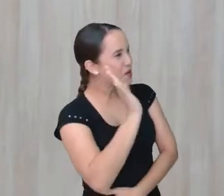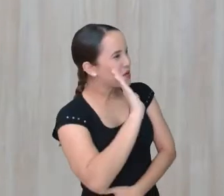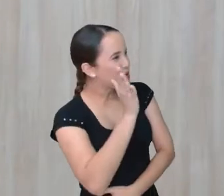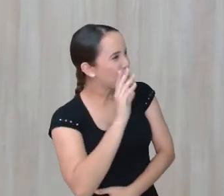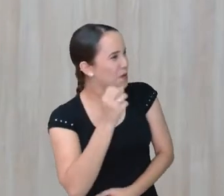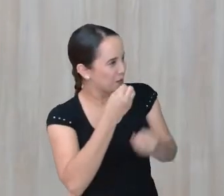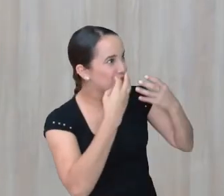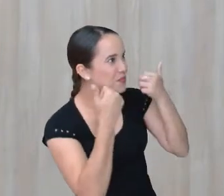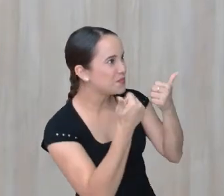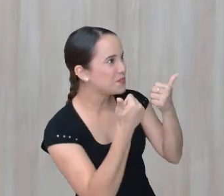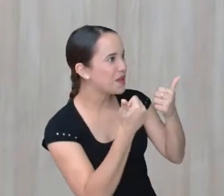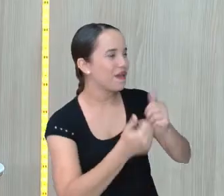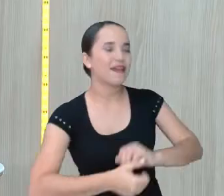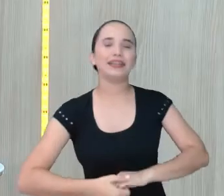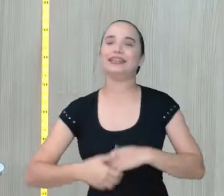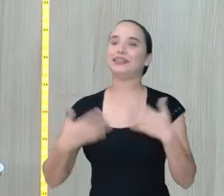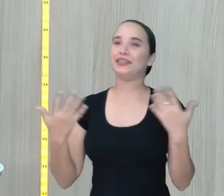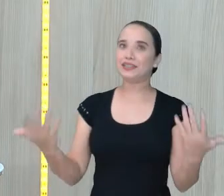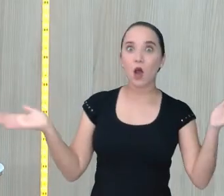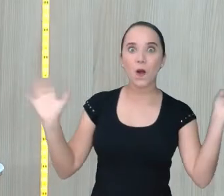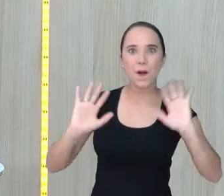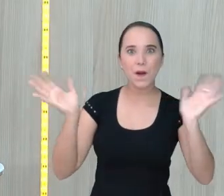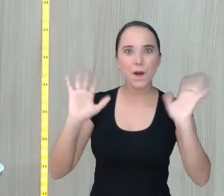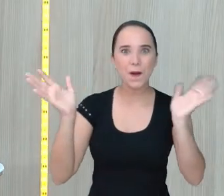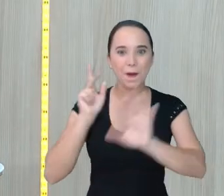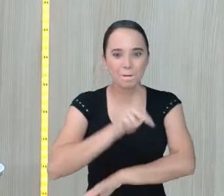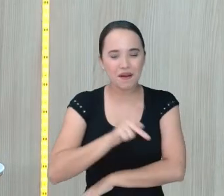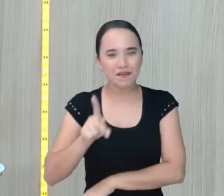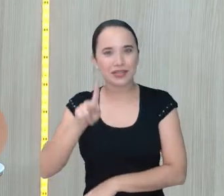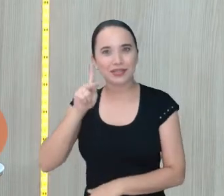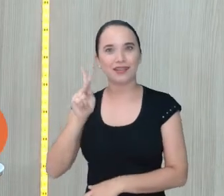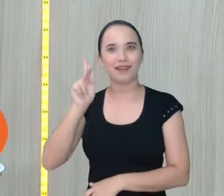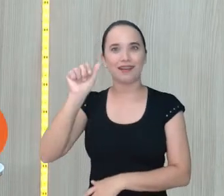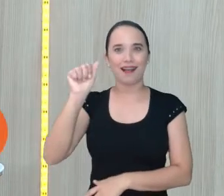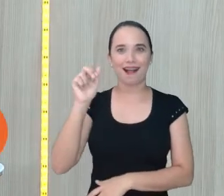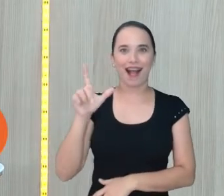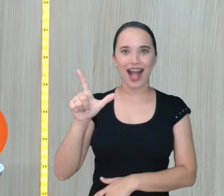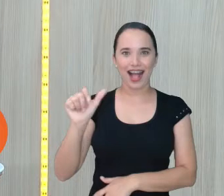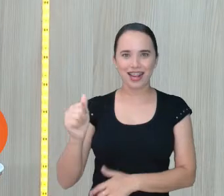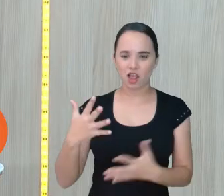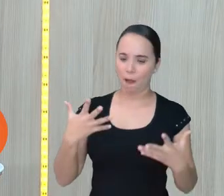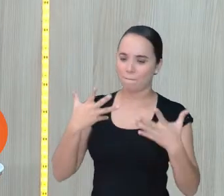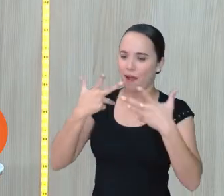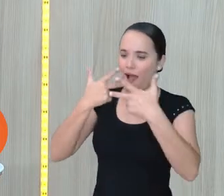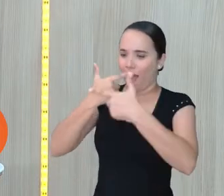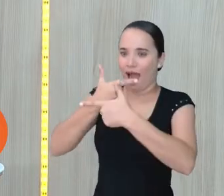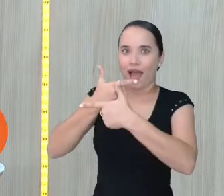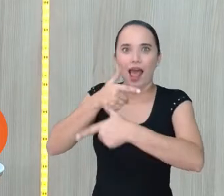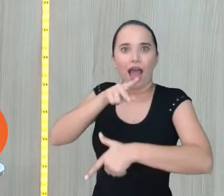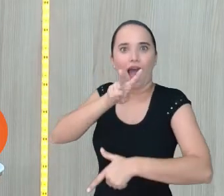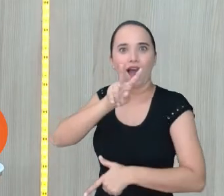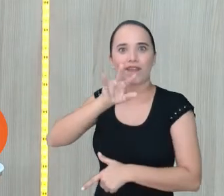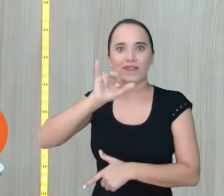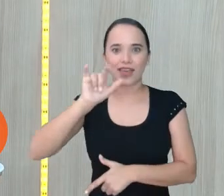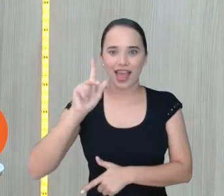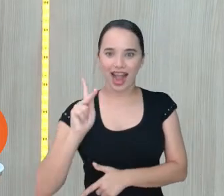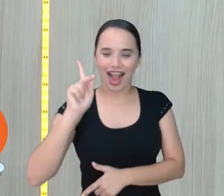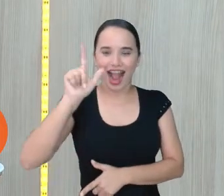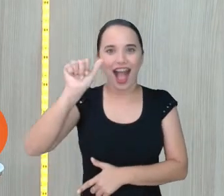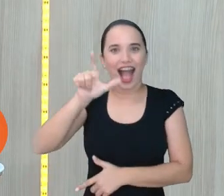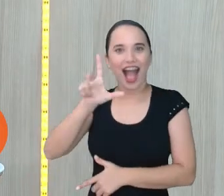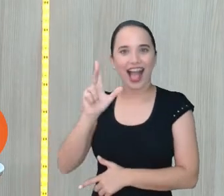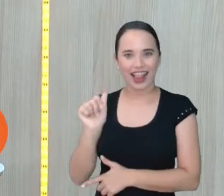Vanessa, tudo bem com você? Olá, professora Carla, Maravicarla, né? Maravicarla, aqui